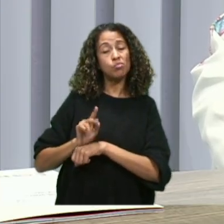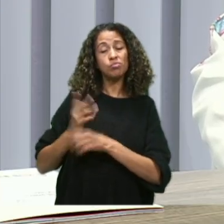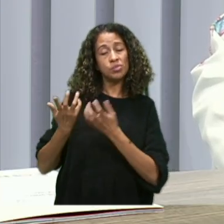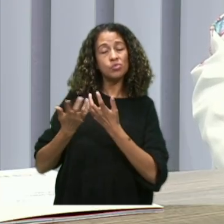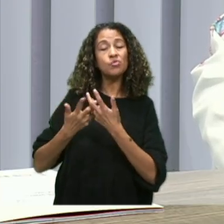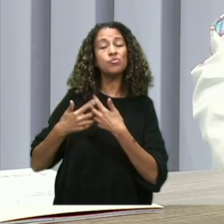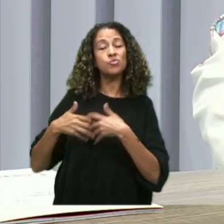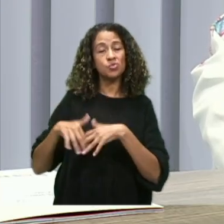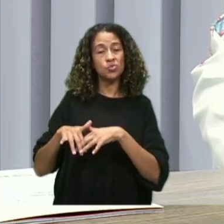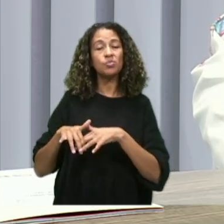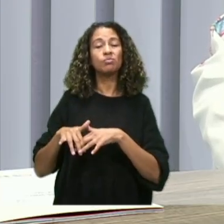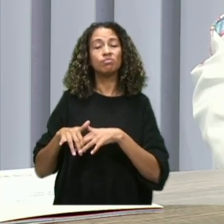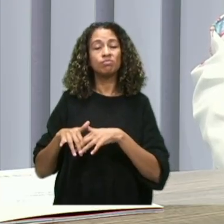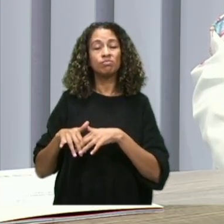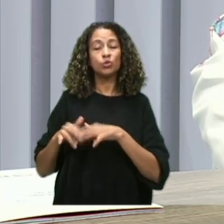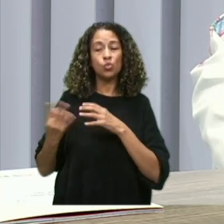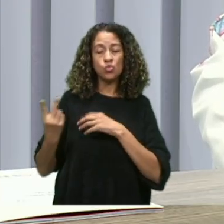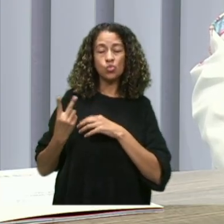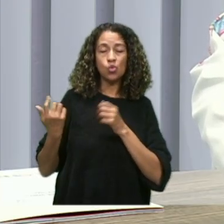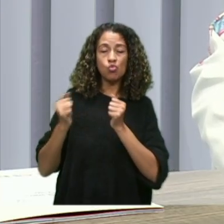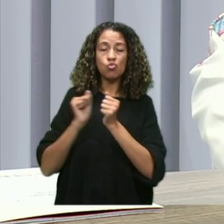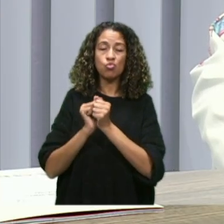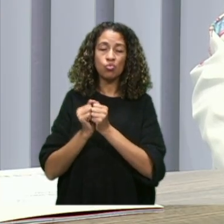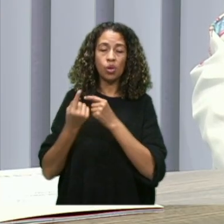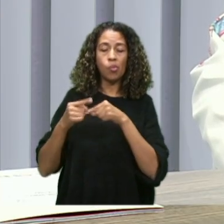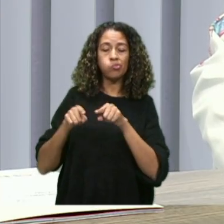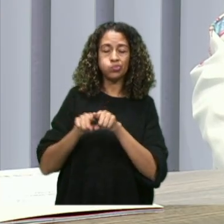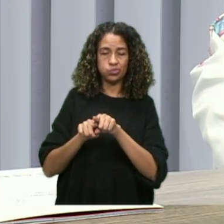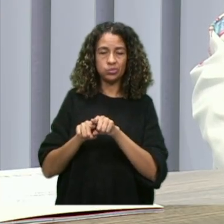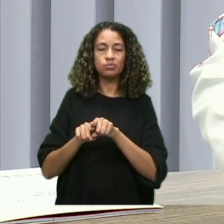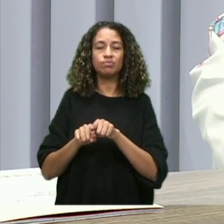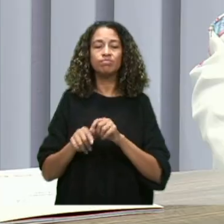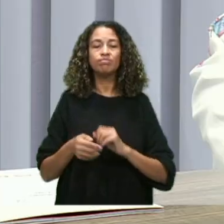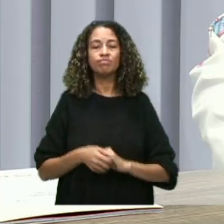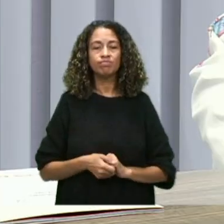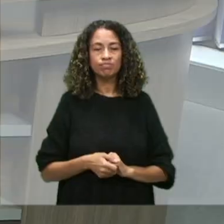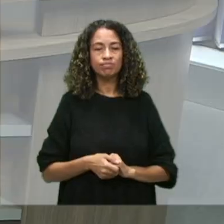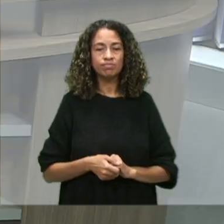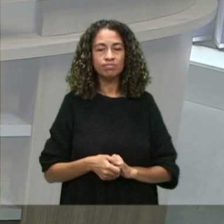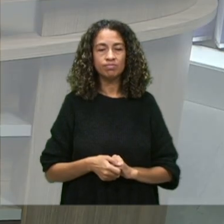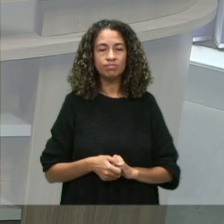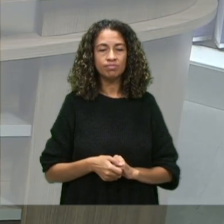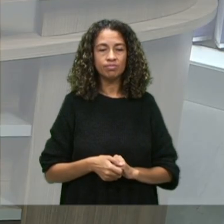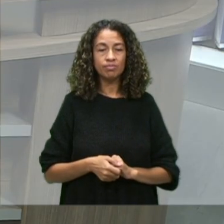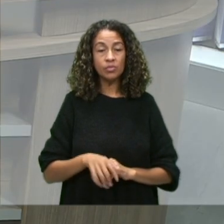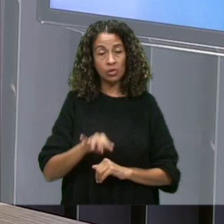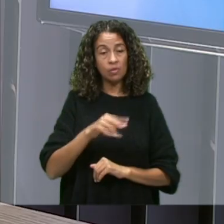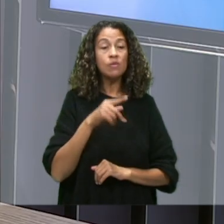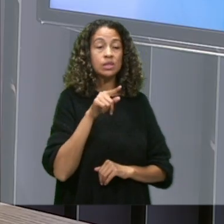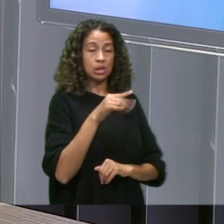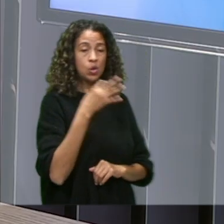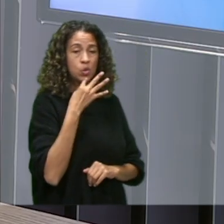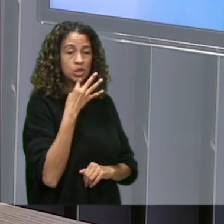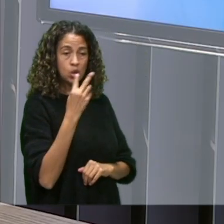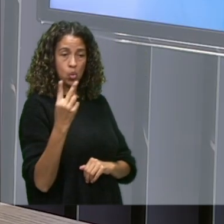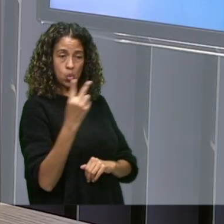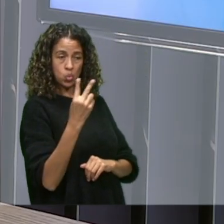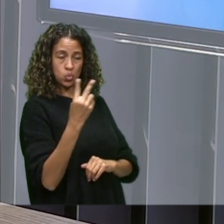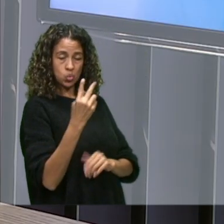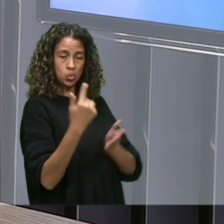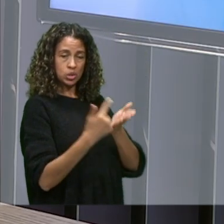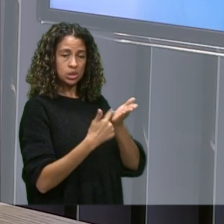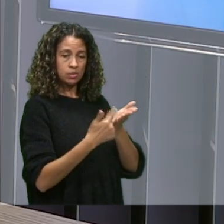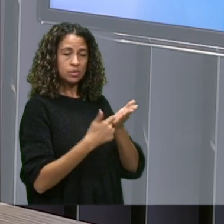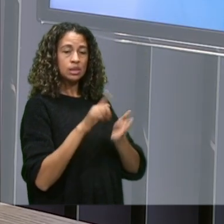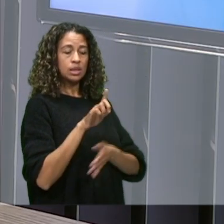artística, casar os dois Então, é aí, ó, importante. quiser conhecer o trabalho da Bel Bandeira, Bel